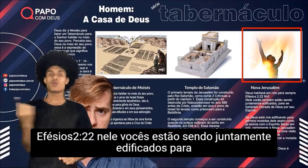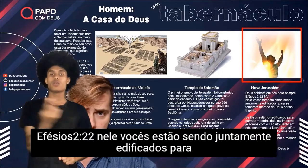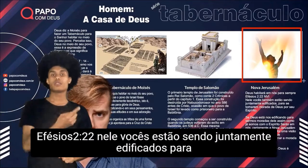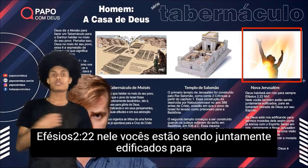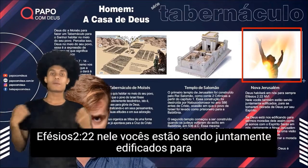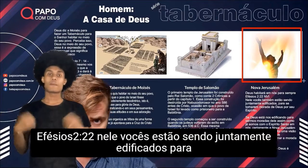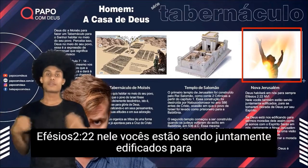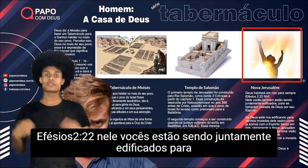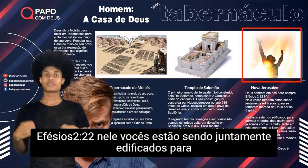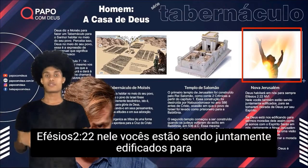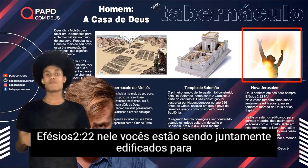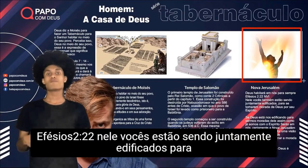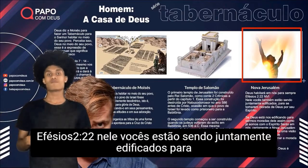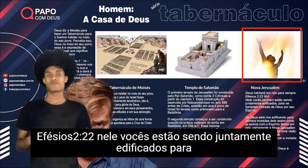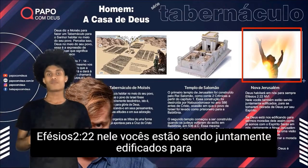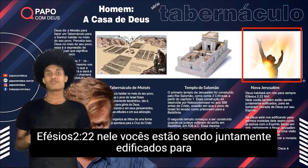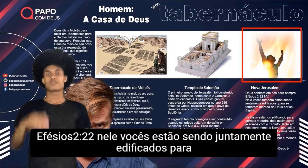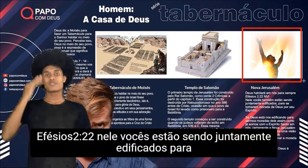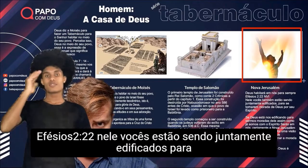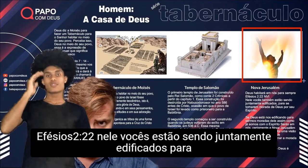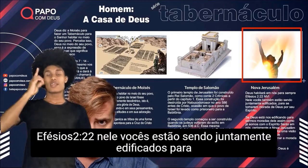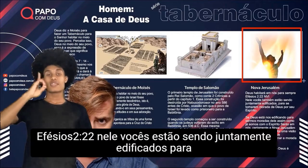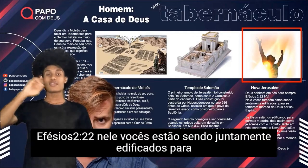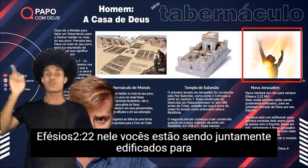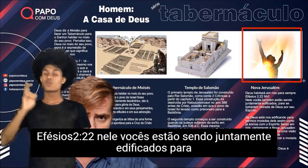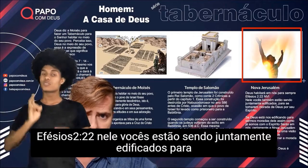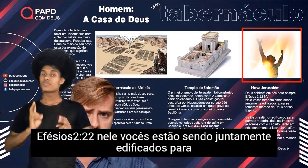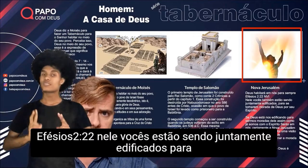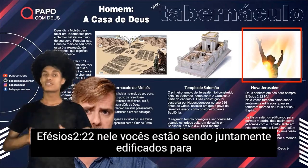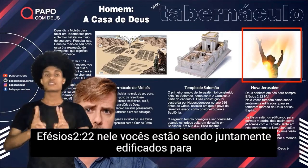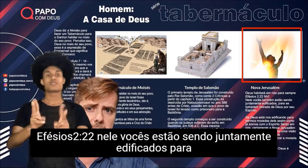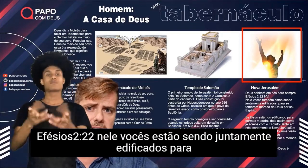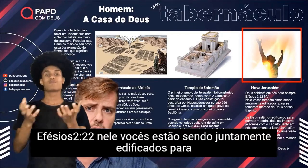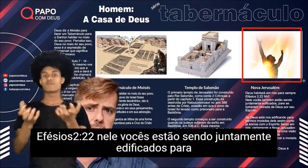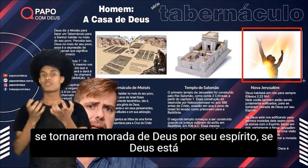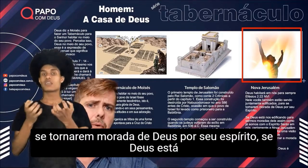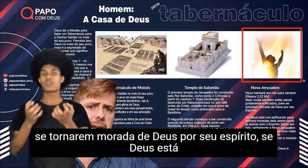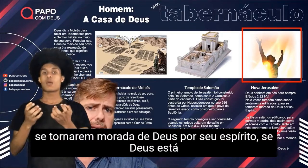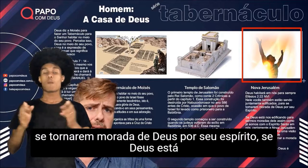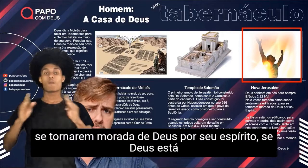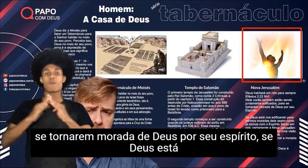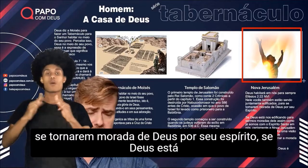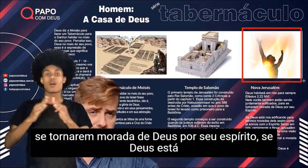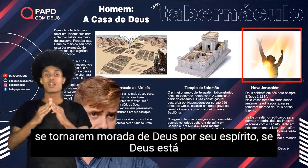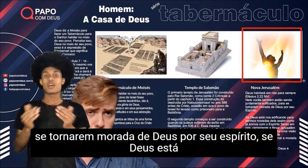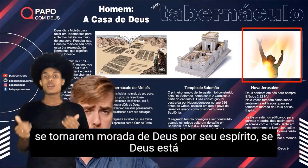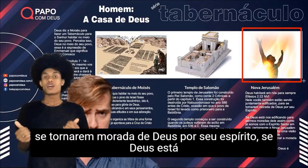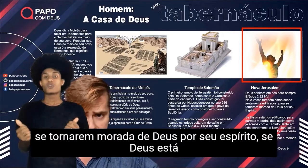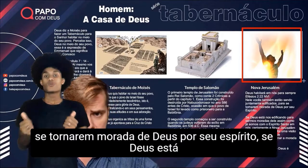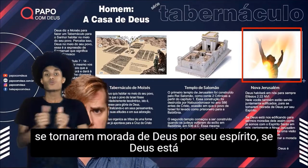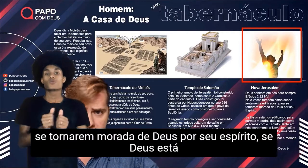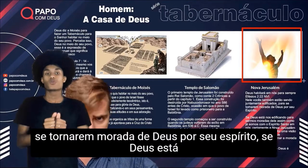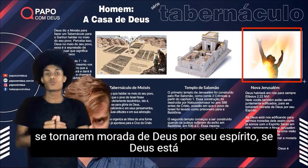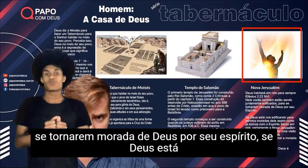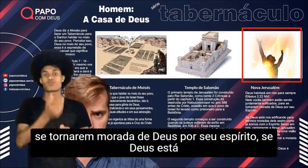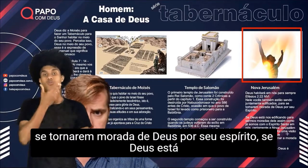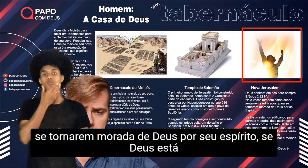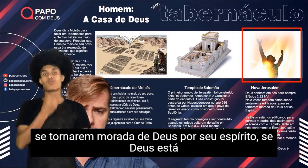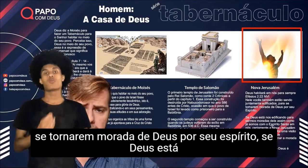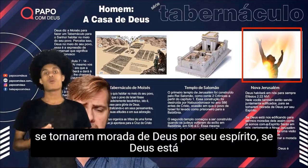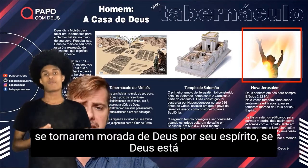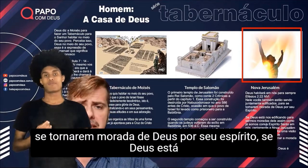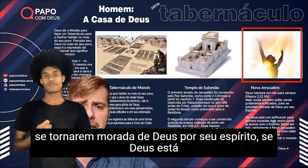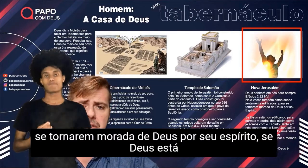2, 22. Nele vocês estão sendo juntamente edificados para se tornarem morada de Deus por seu